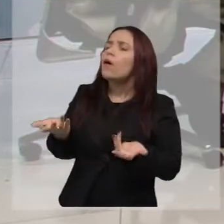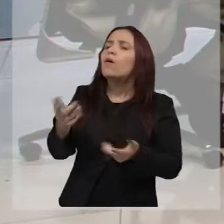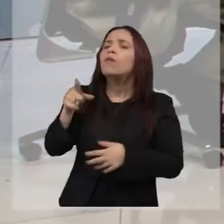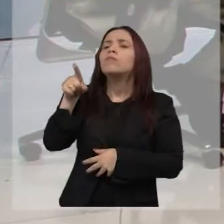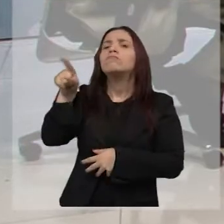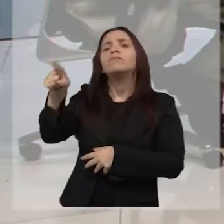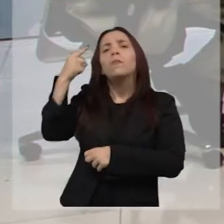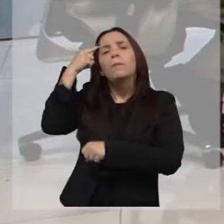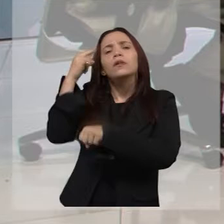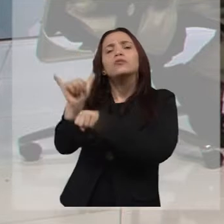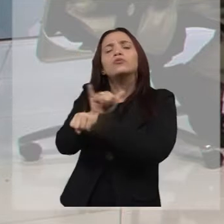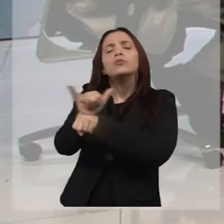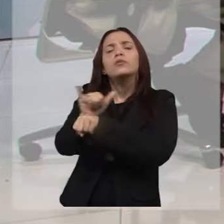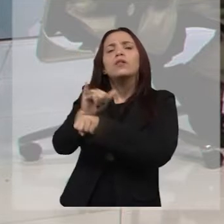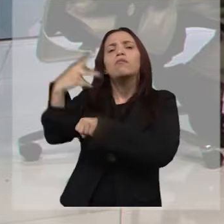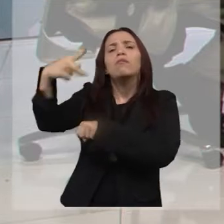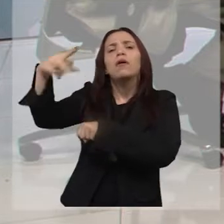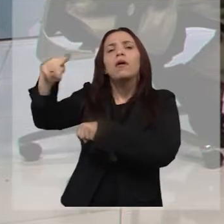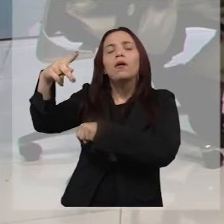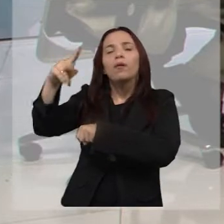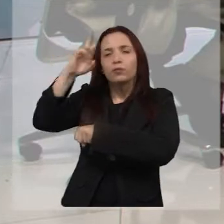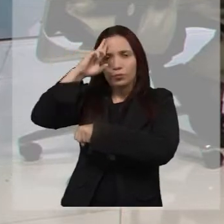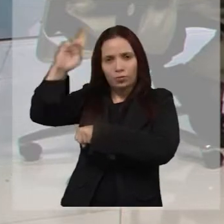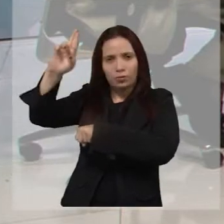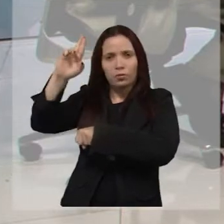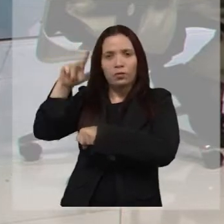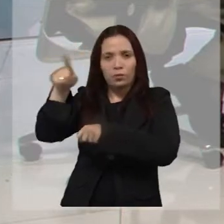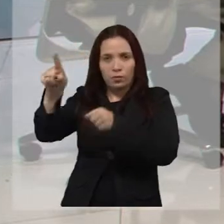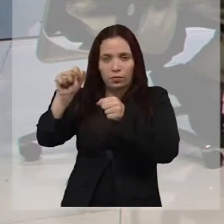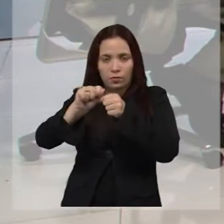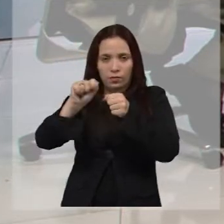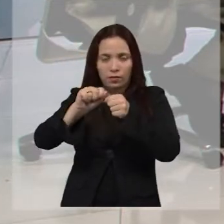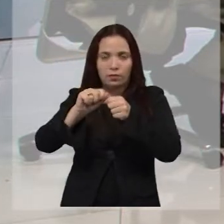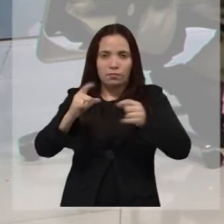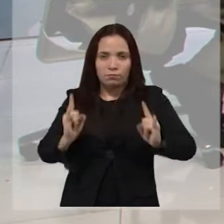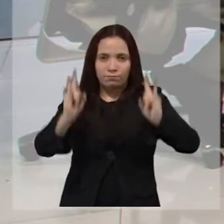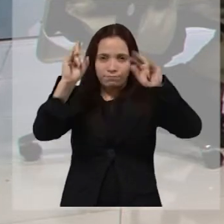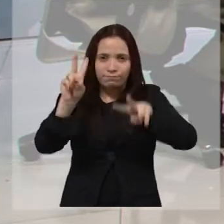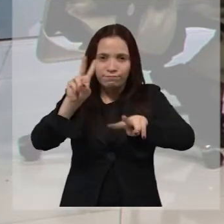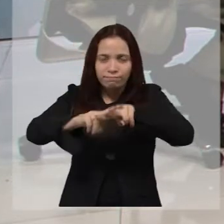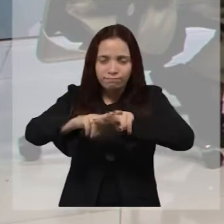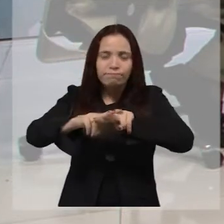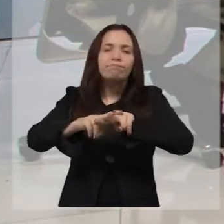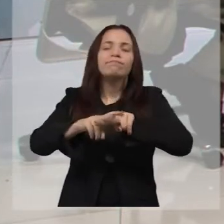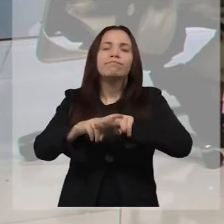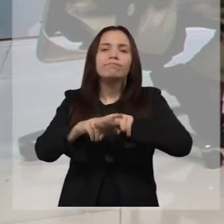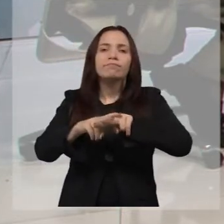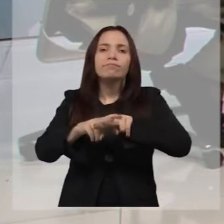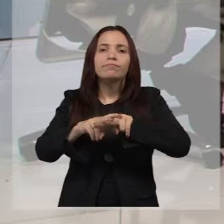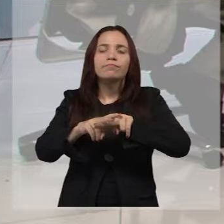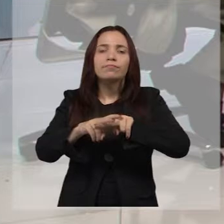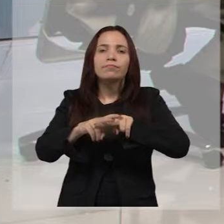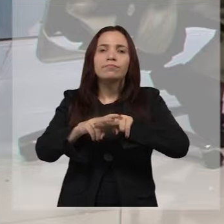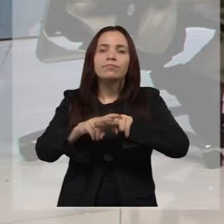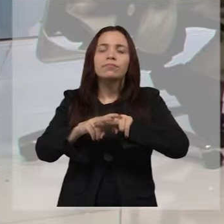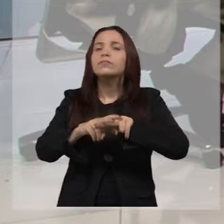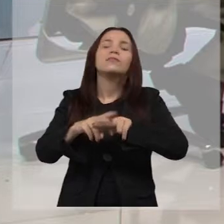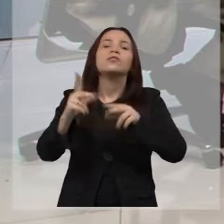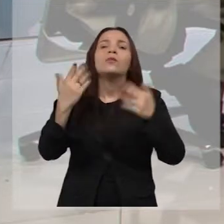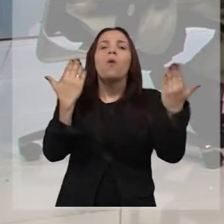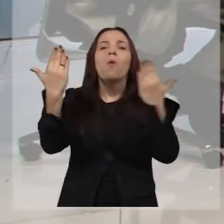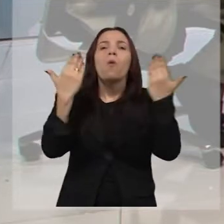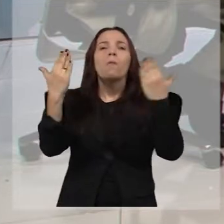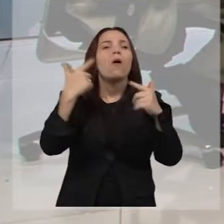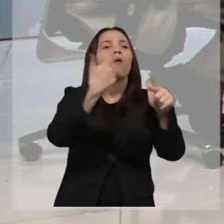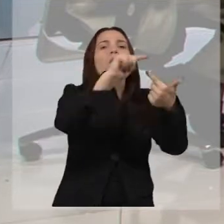qual o diferencial que você tem de ter uma unidade prisional dessa em relação às